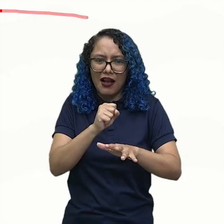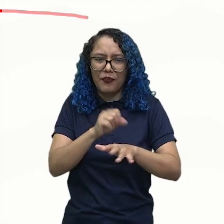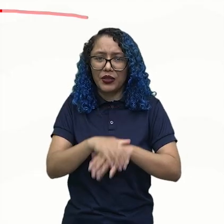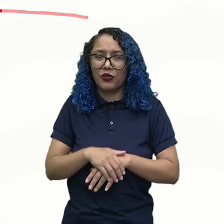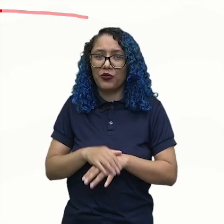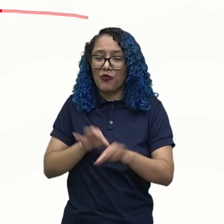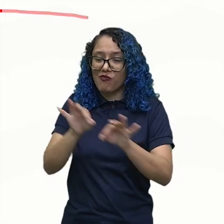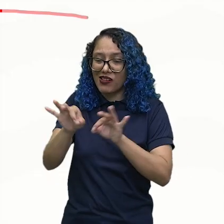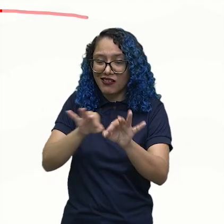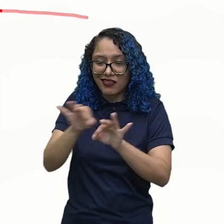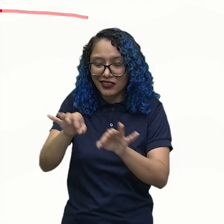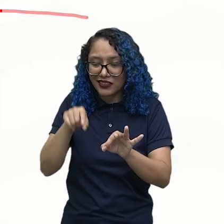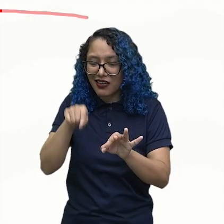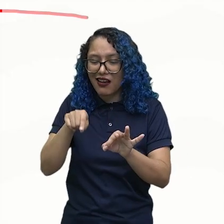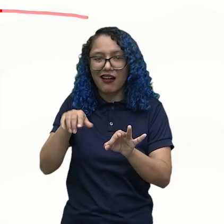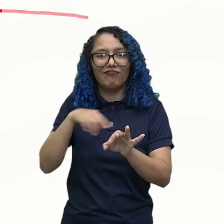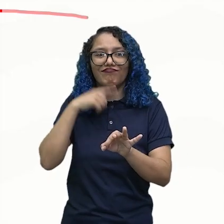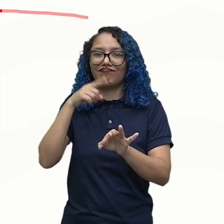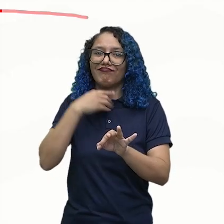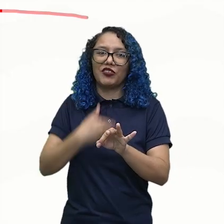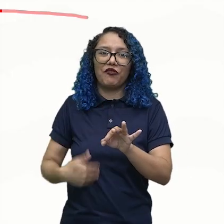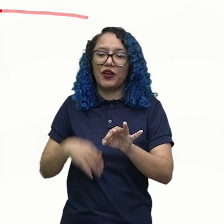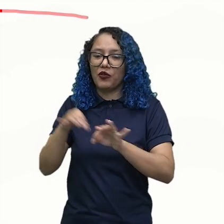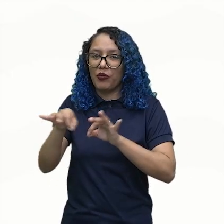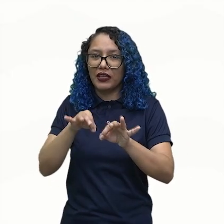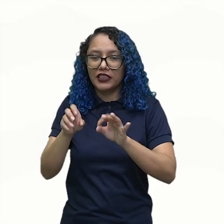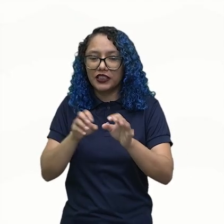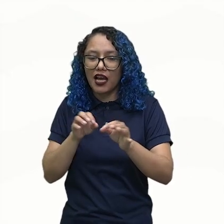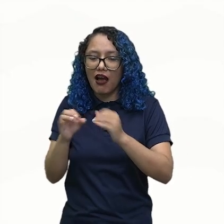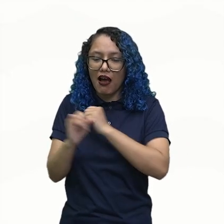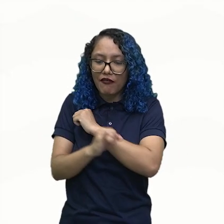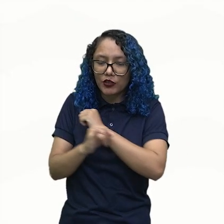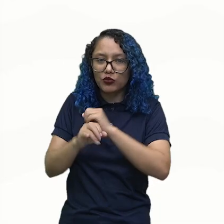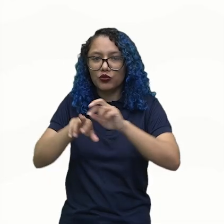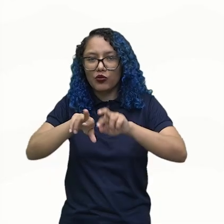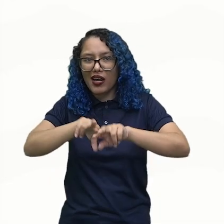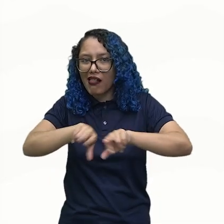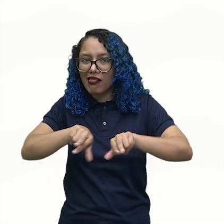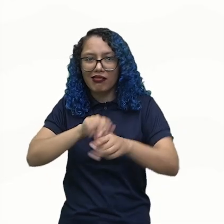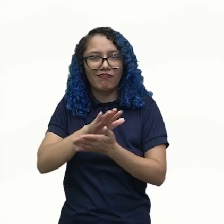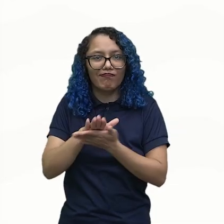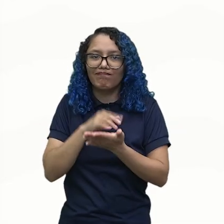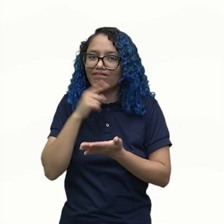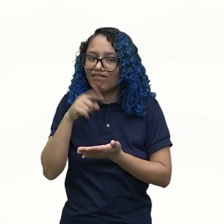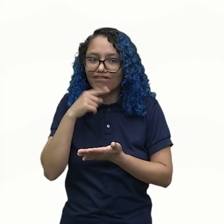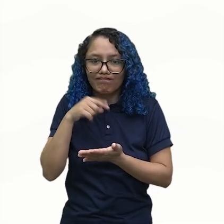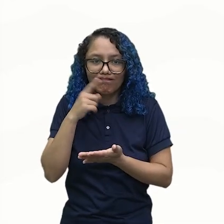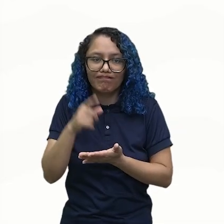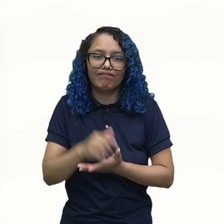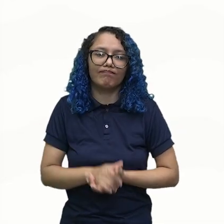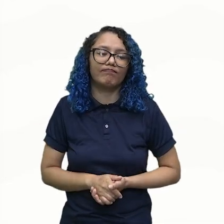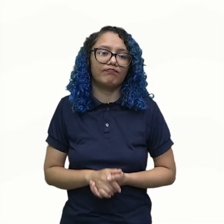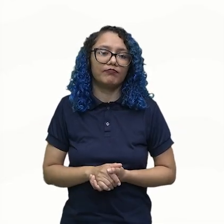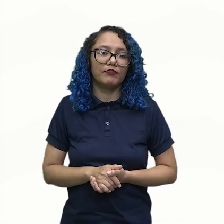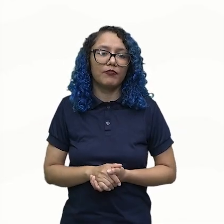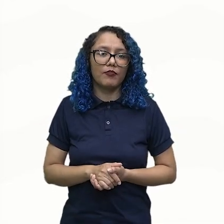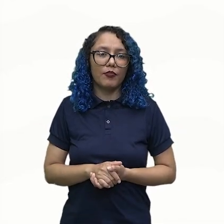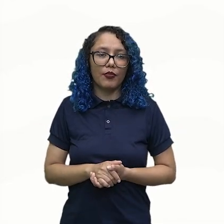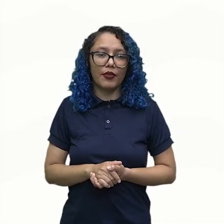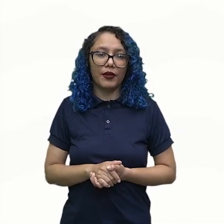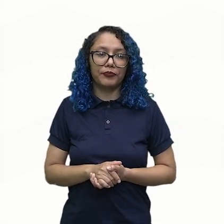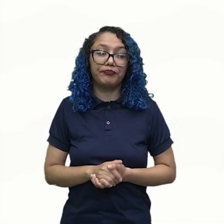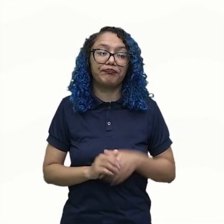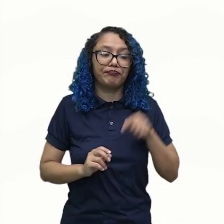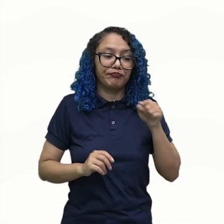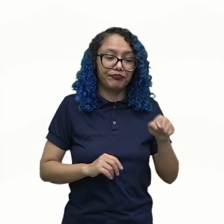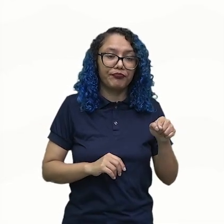de planejamento do Estado. Destaco também para vocês que nos países emergentes e em desenvolvimento, a